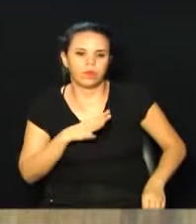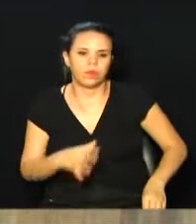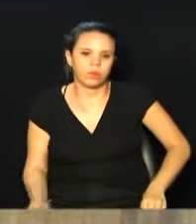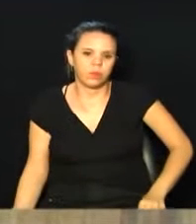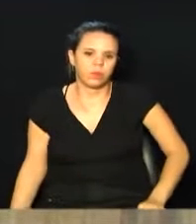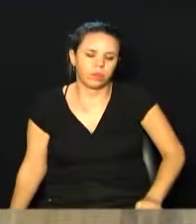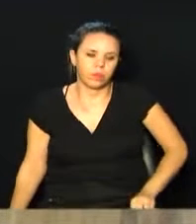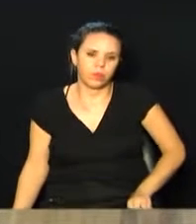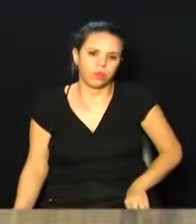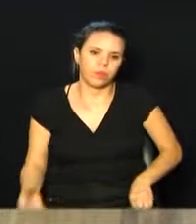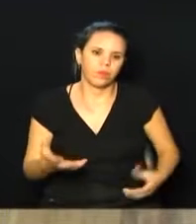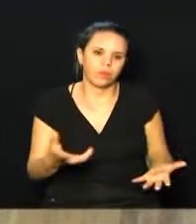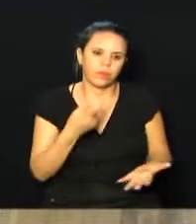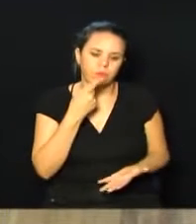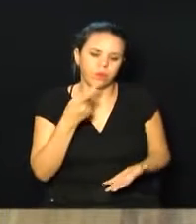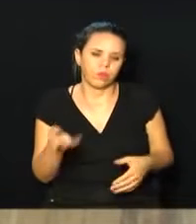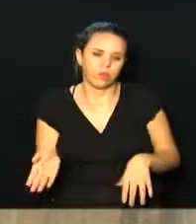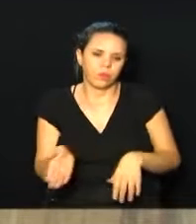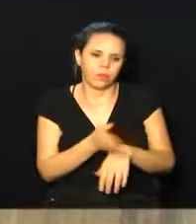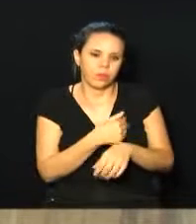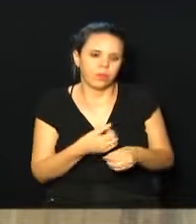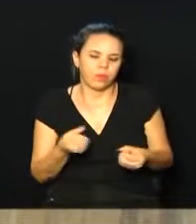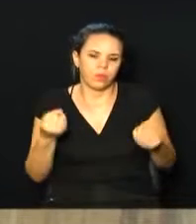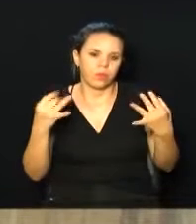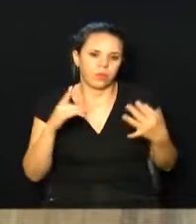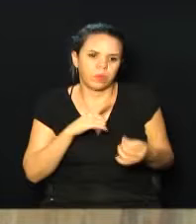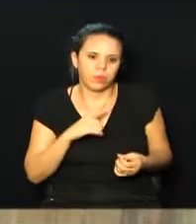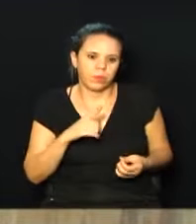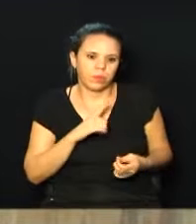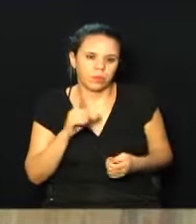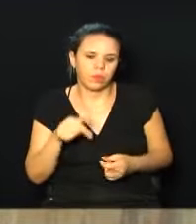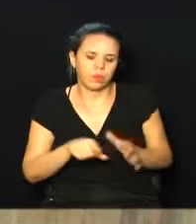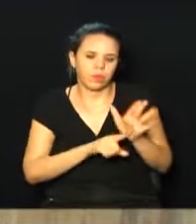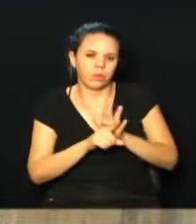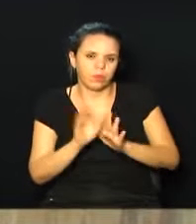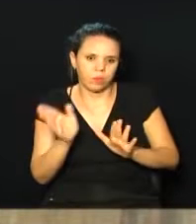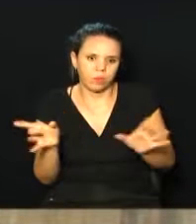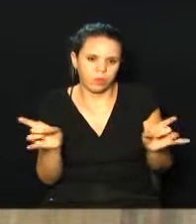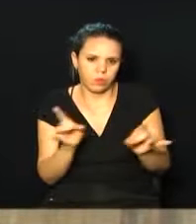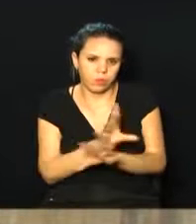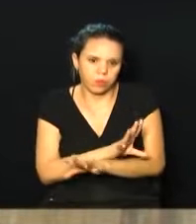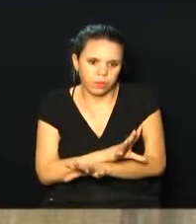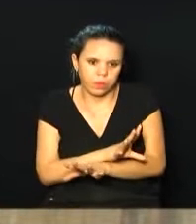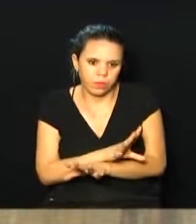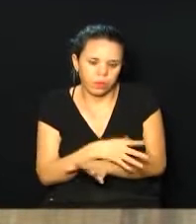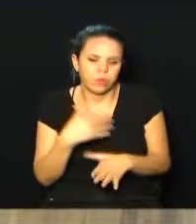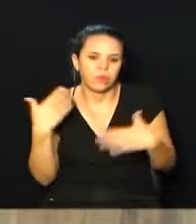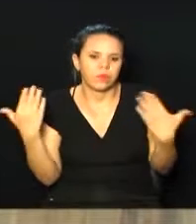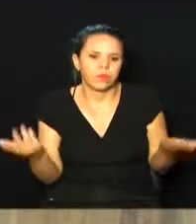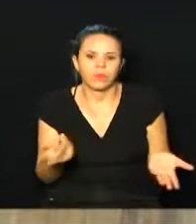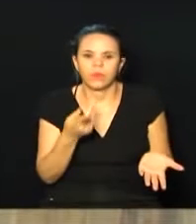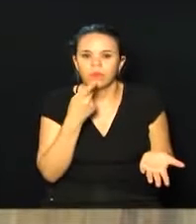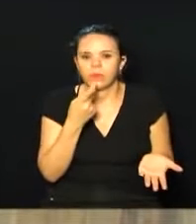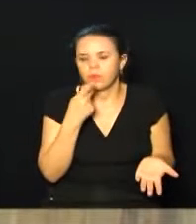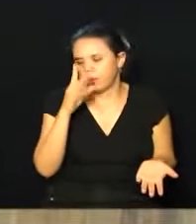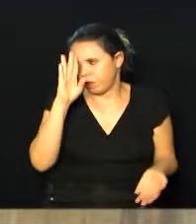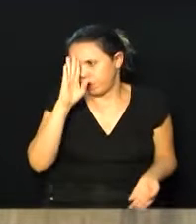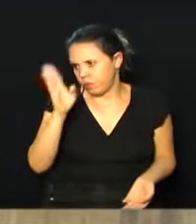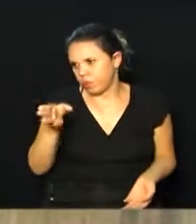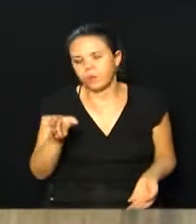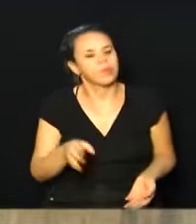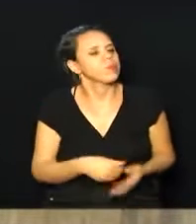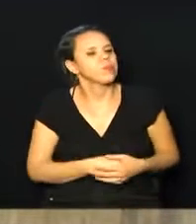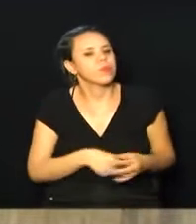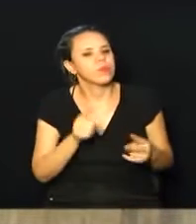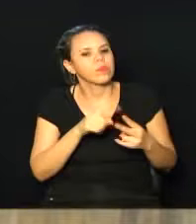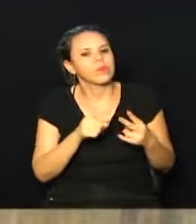o senhor falasse, adiantasse um pouco. Existe esse estudo já está pronto? Quando a gente fala, principalmente, eu vou falar de